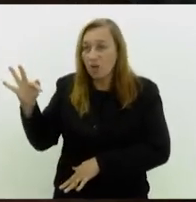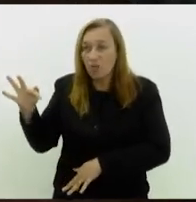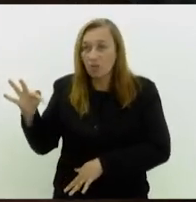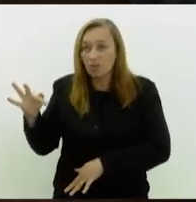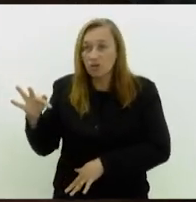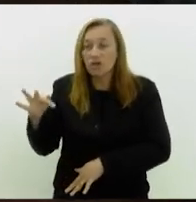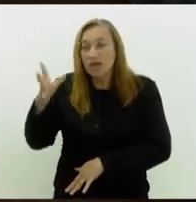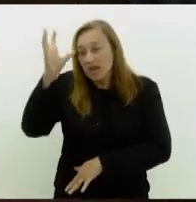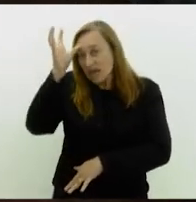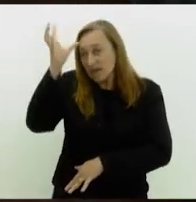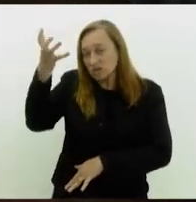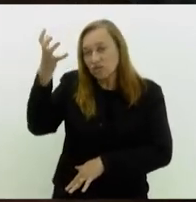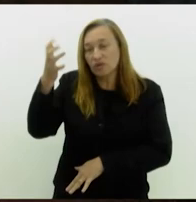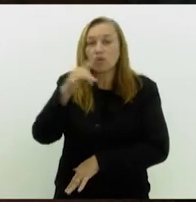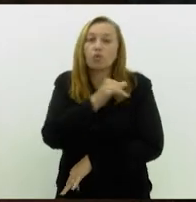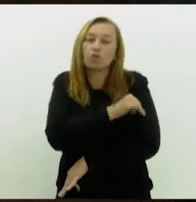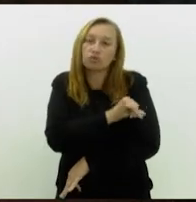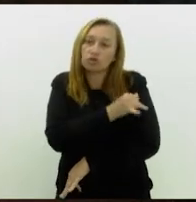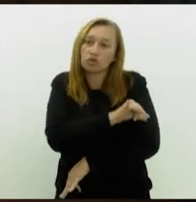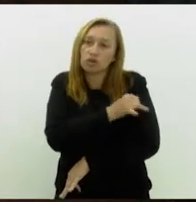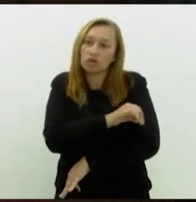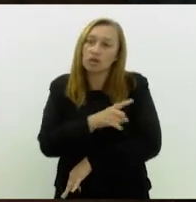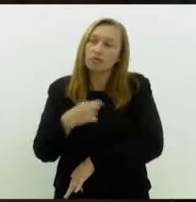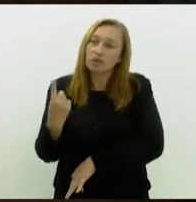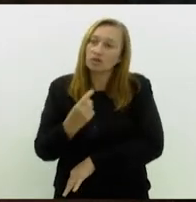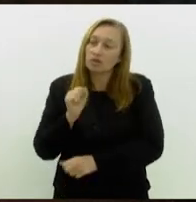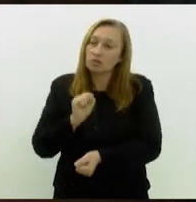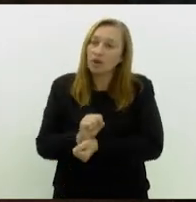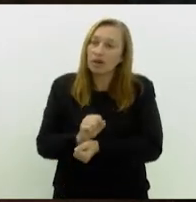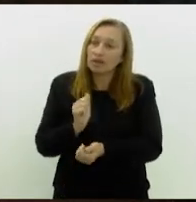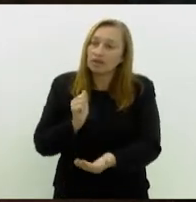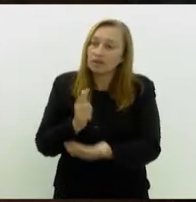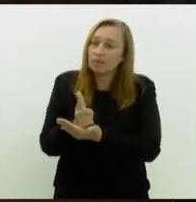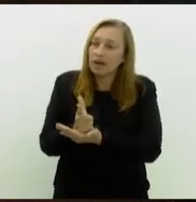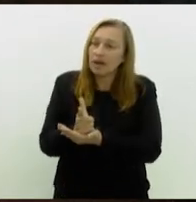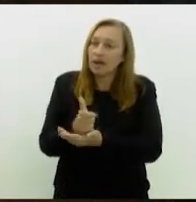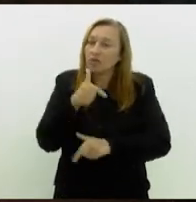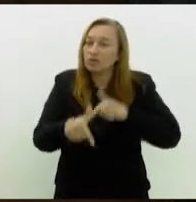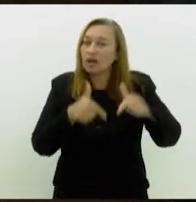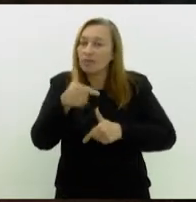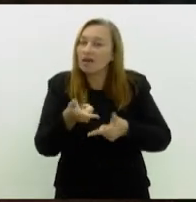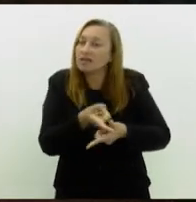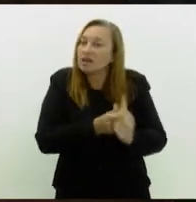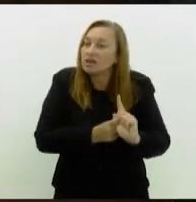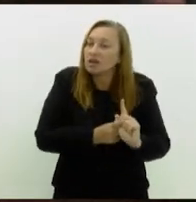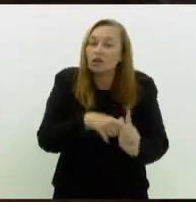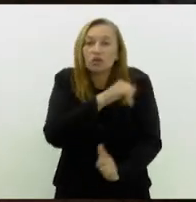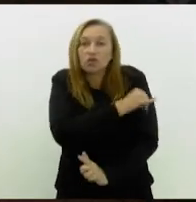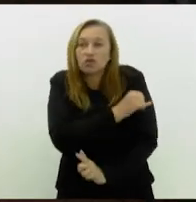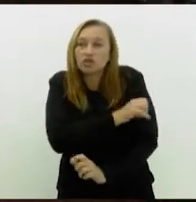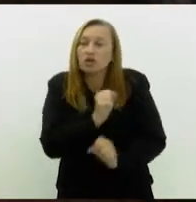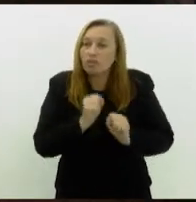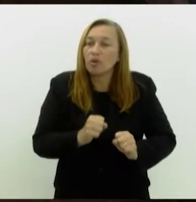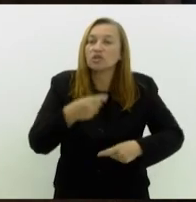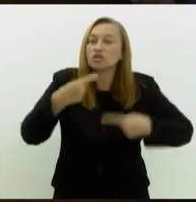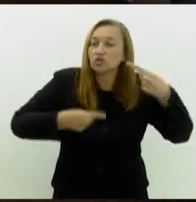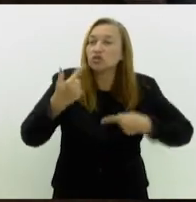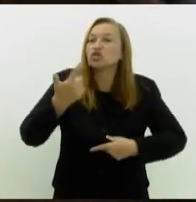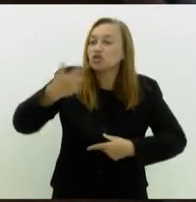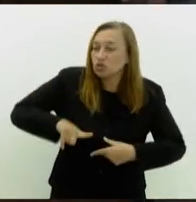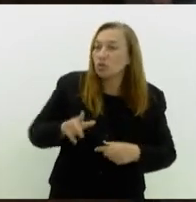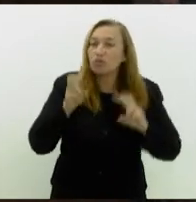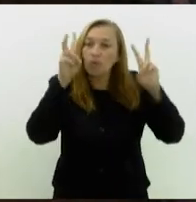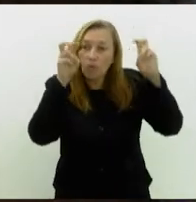uma solução pro Rio de Janeiro para que a gente pare de pagar o serviço da dívida para que o Rio de Janeiro possa rediscutir a